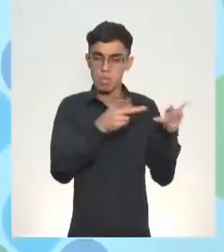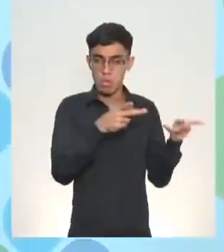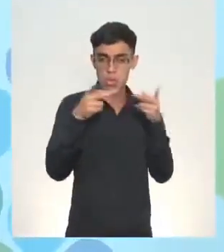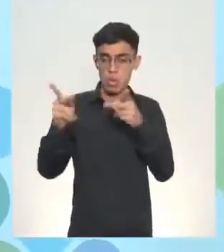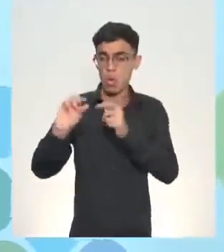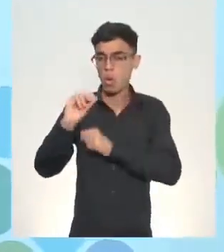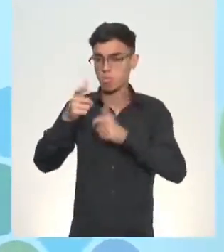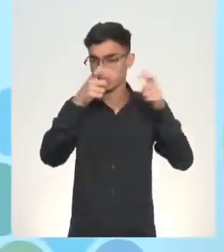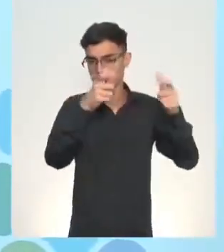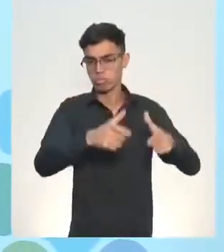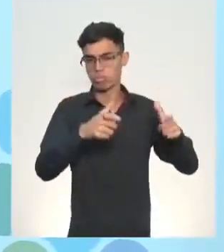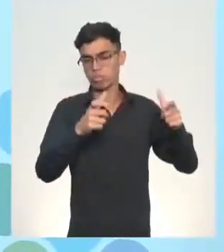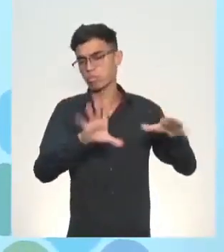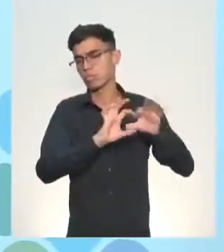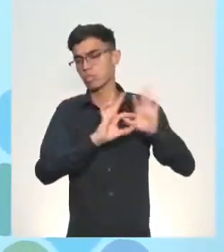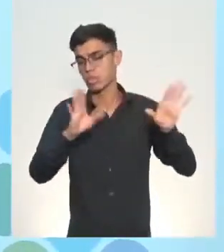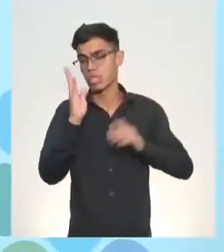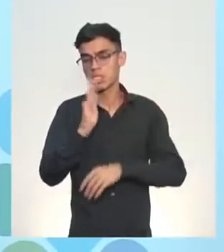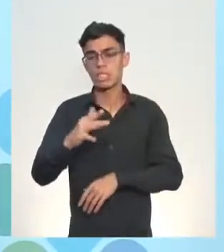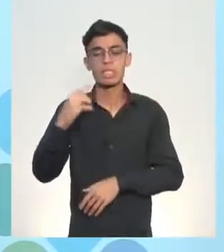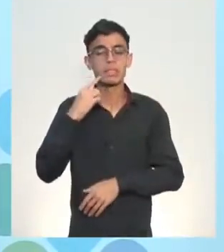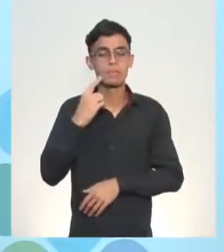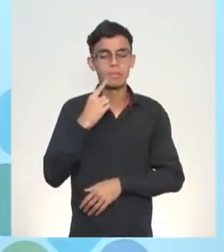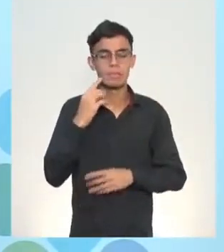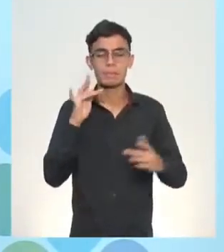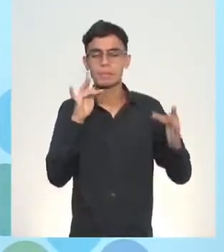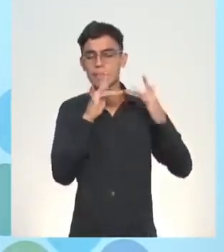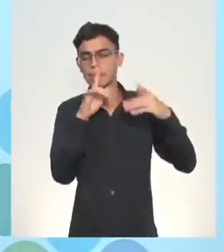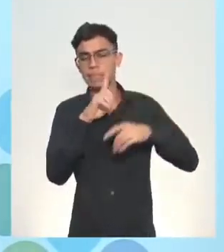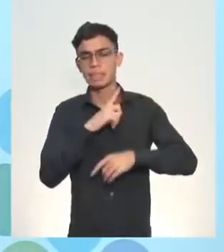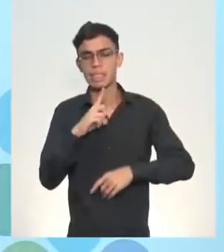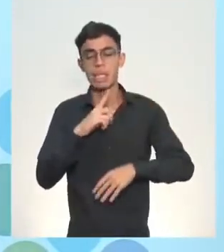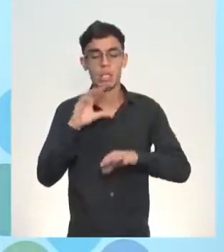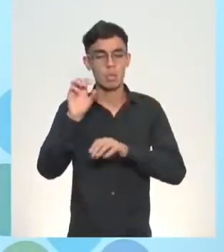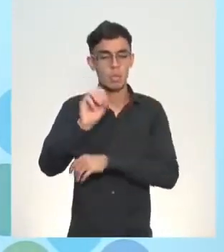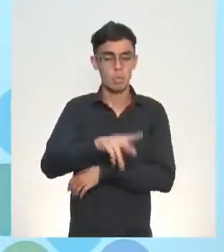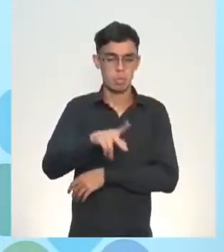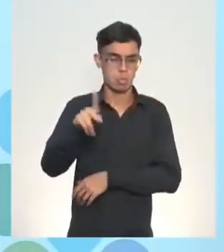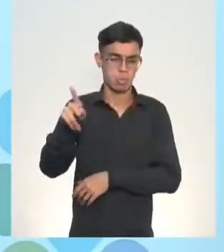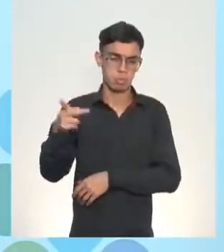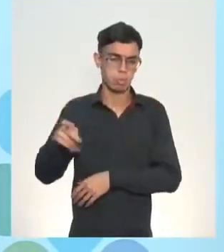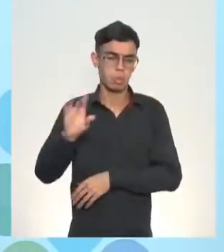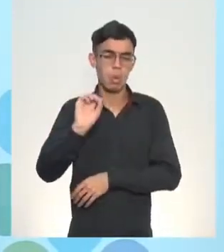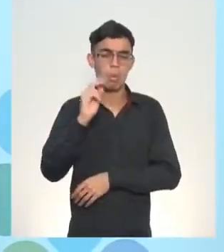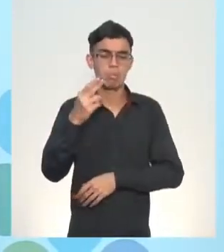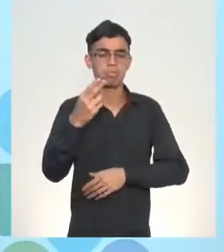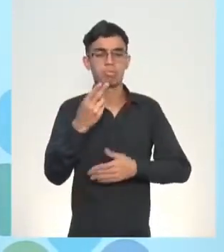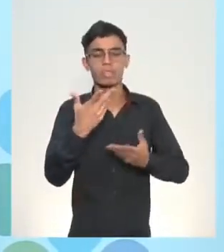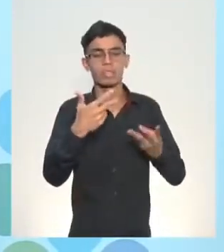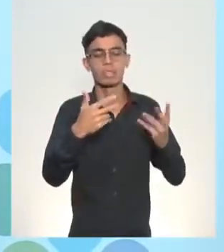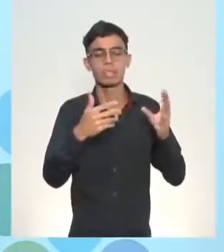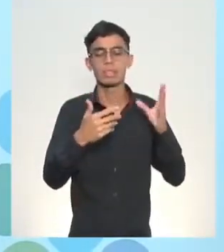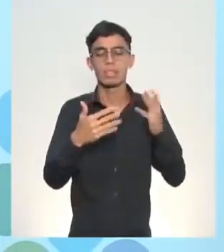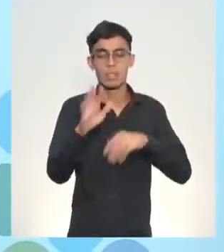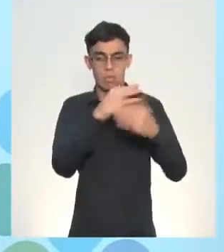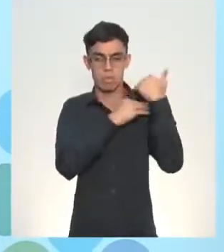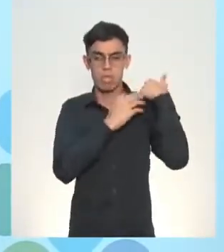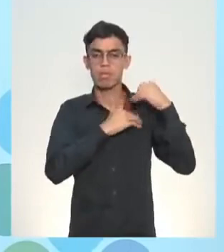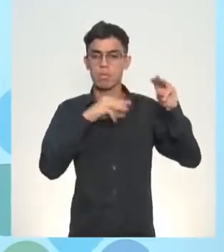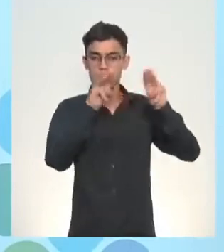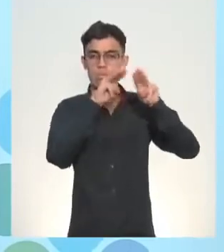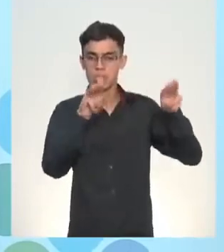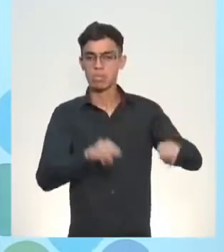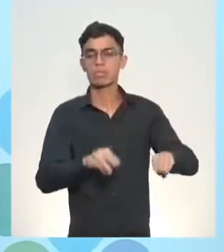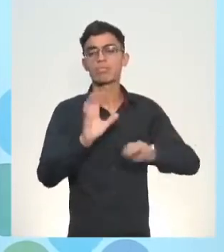espaço expositivo, já deve ter entrado em contato com algum educador, né, algum curador desses museus. Então, o